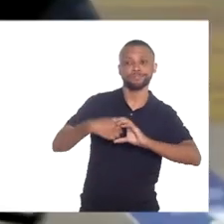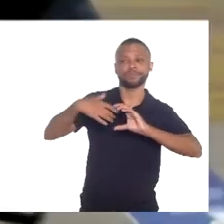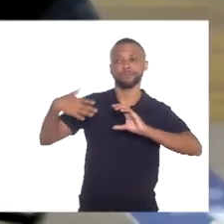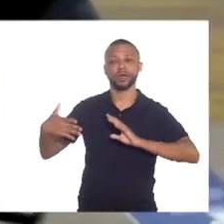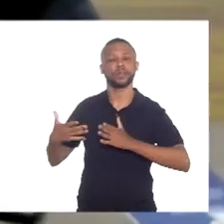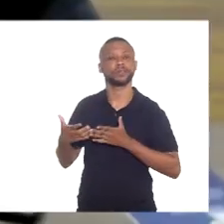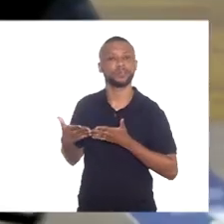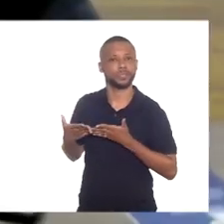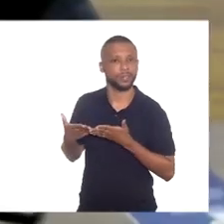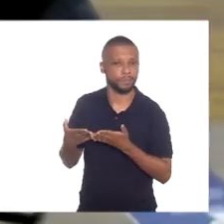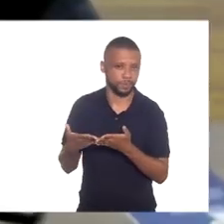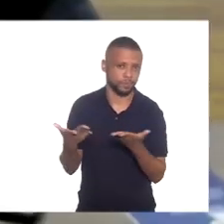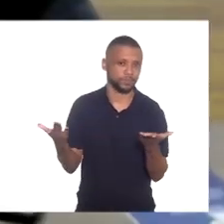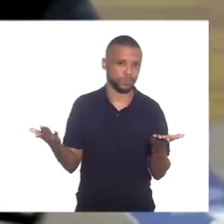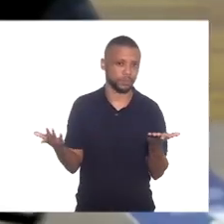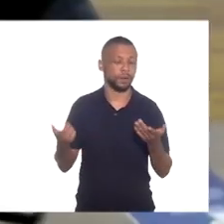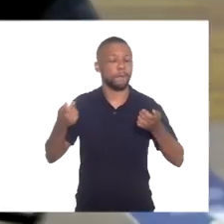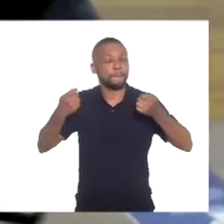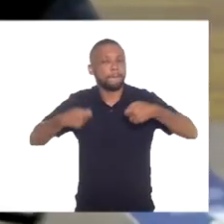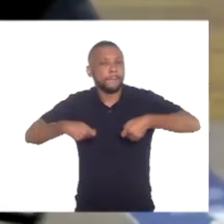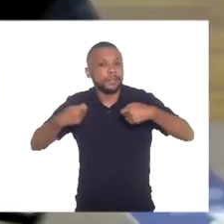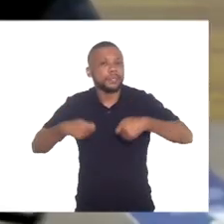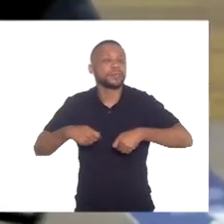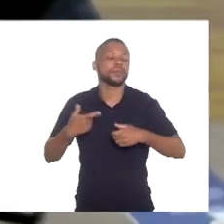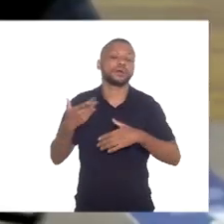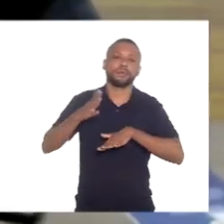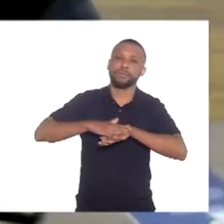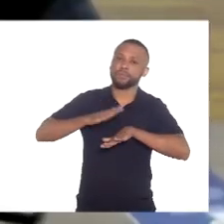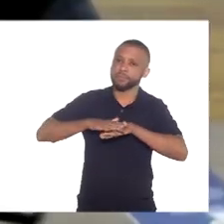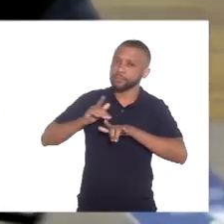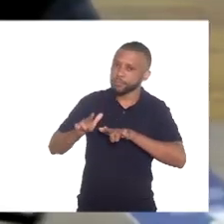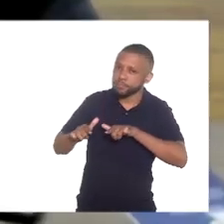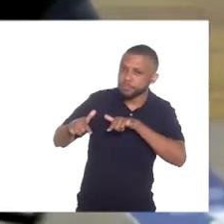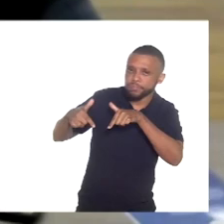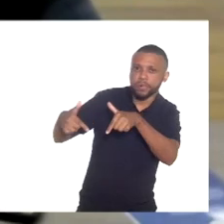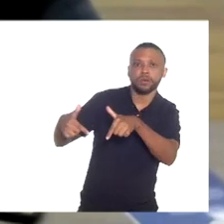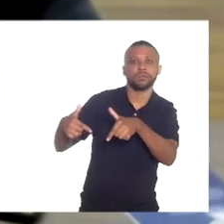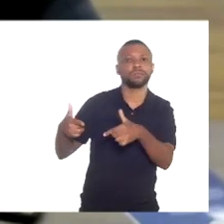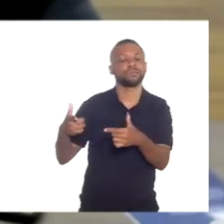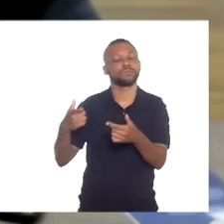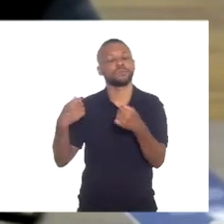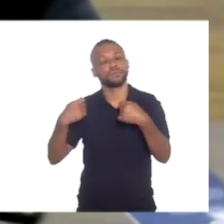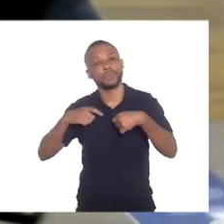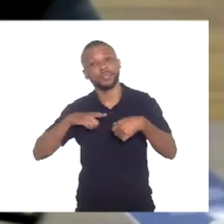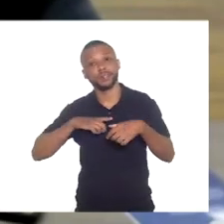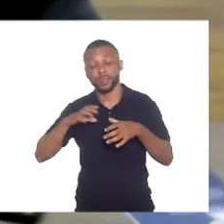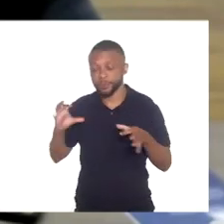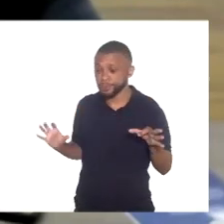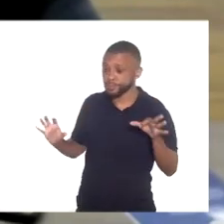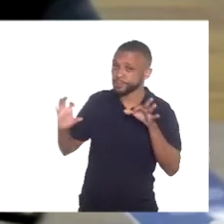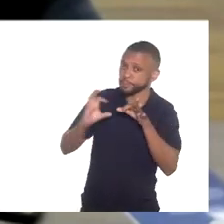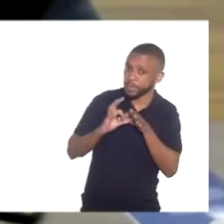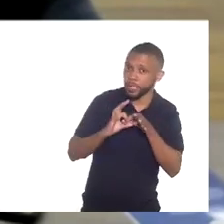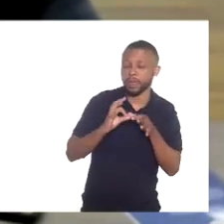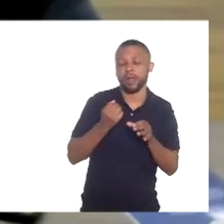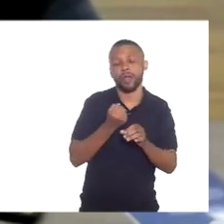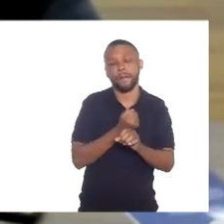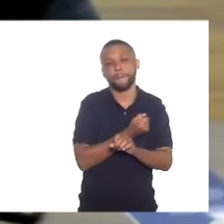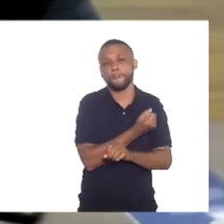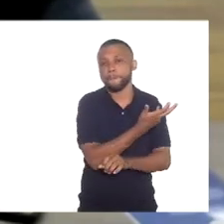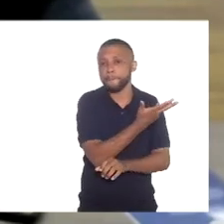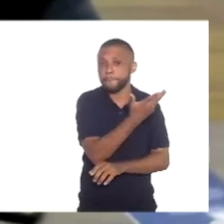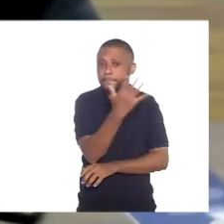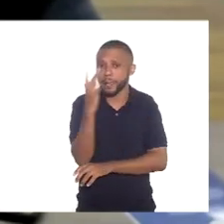fazer... parece que muito dessa questão precisa ter meio ambiente e o Tribunal de Justiça